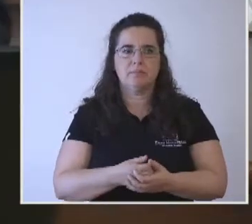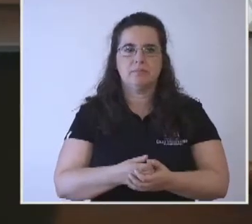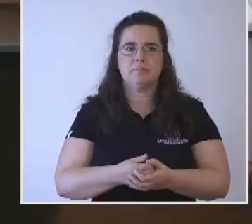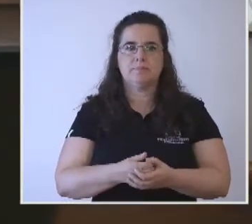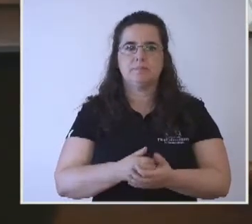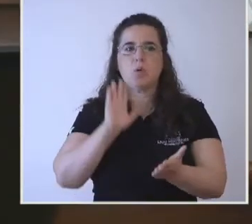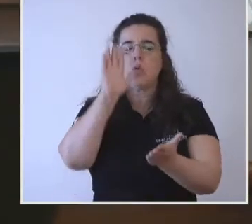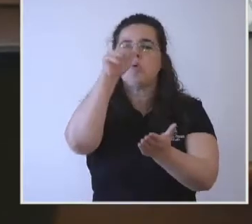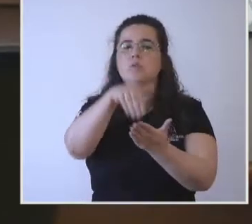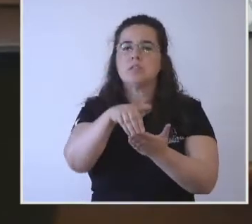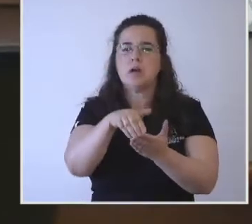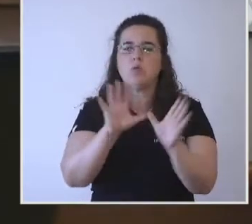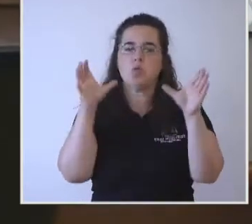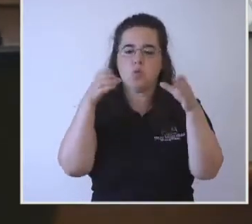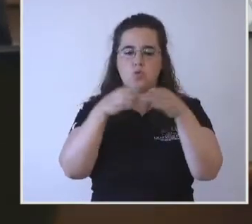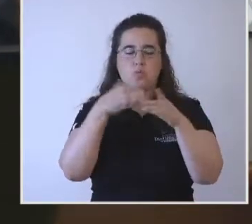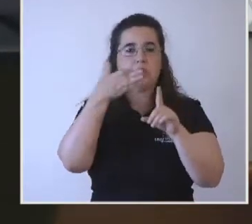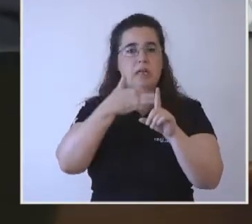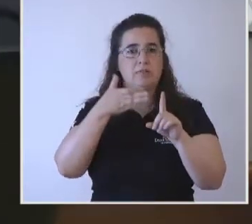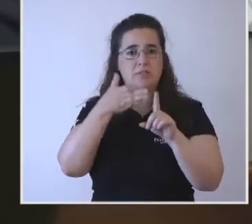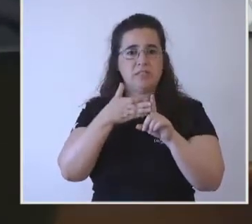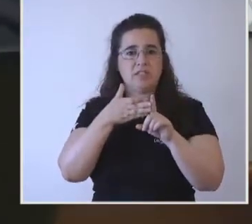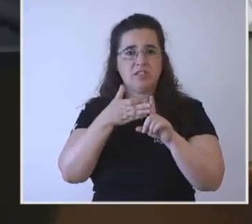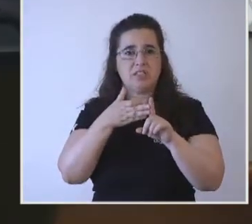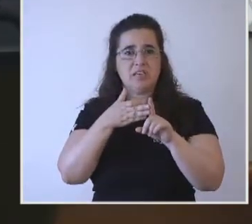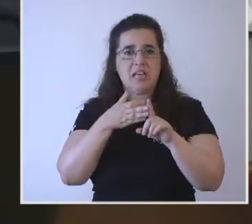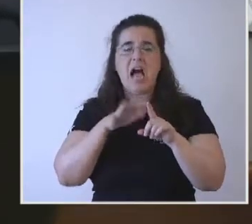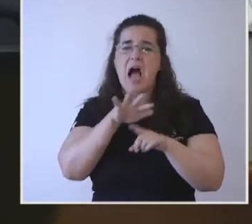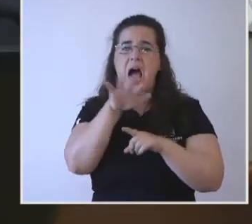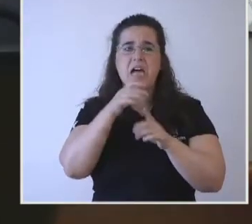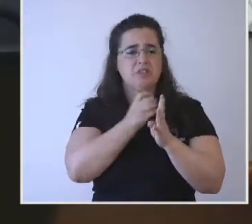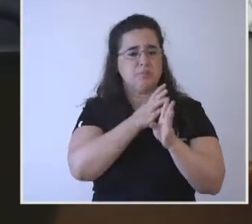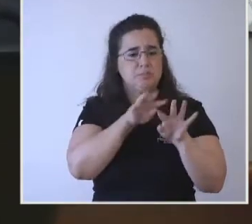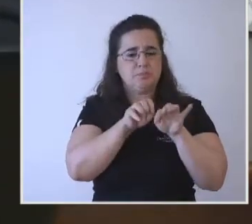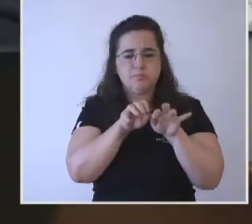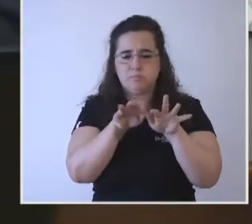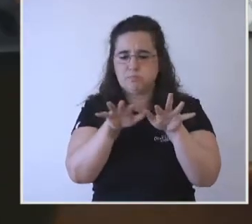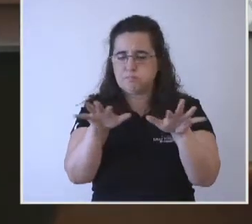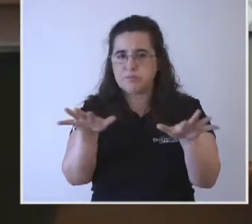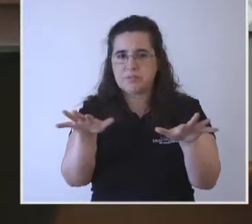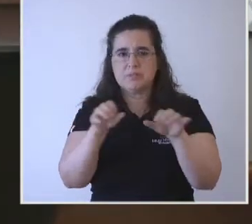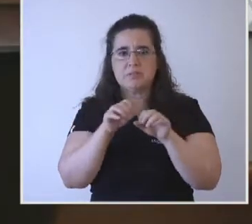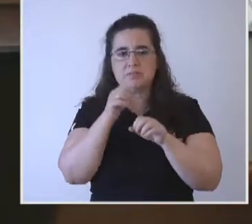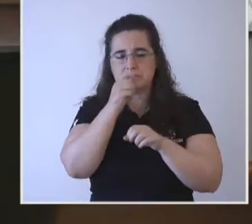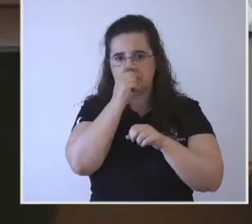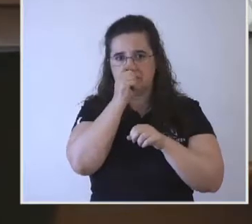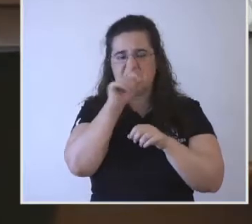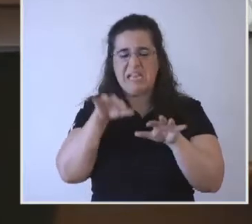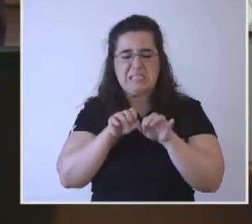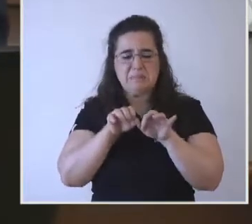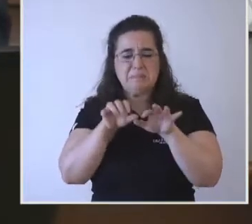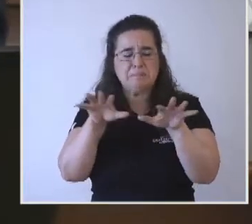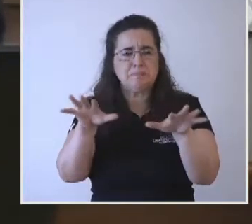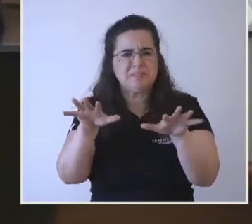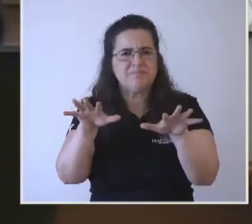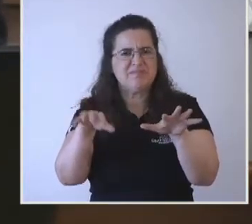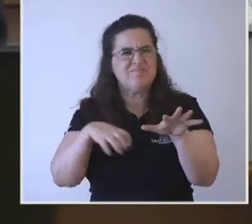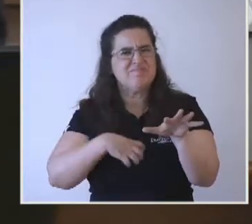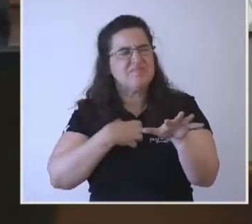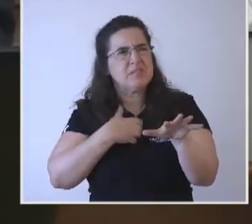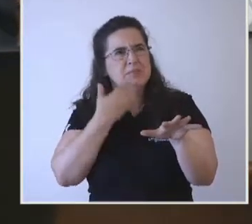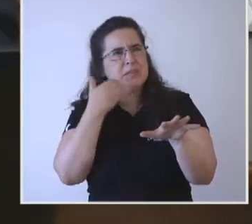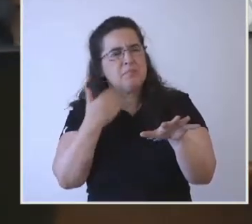Os adventistas dispersam-se por uma larga variedade de dietas. E esta palavra dispersam-se incomoda-me. Porquê